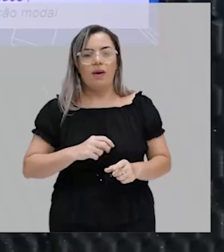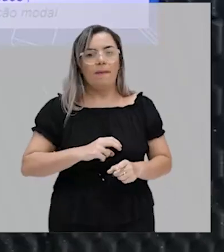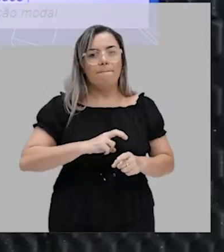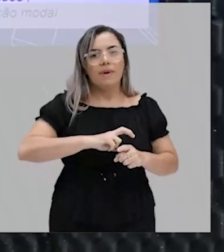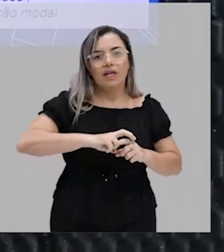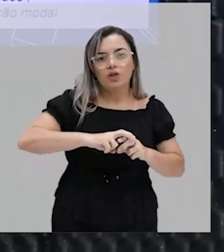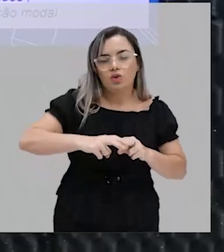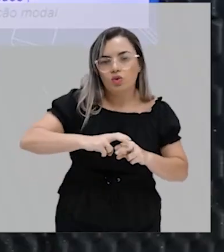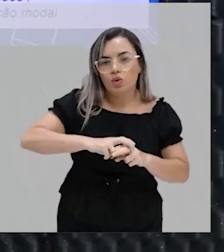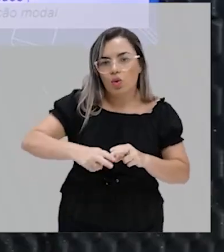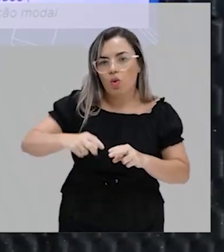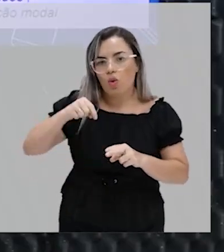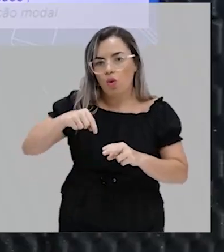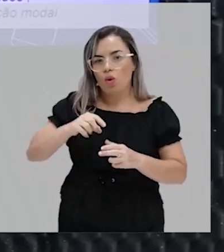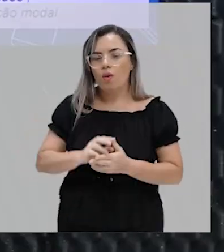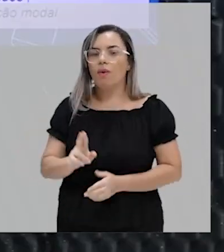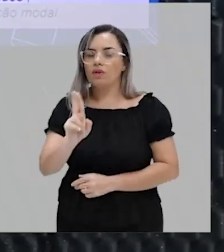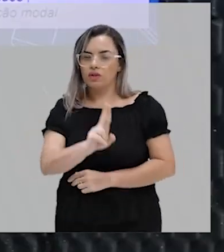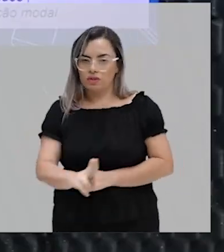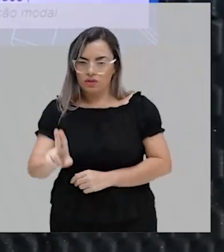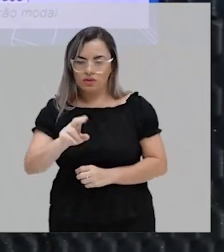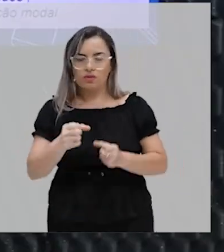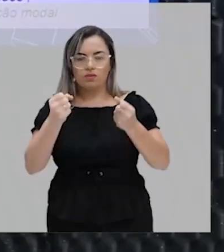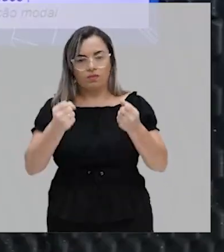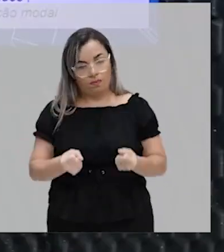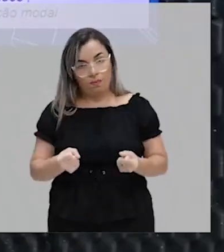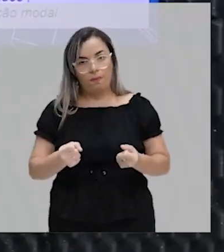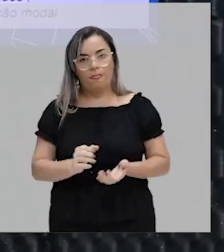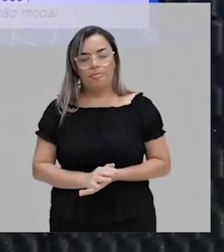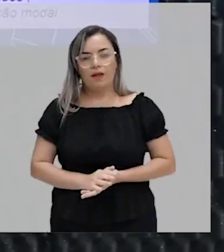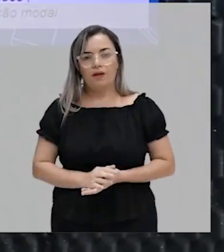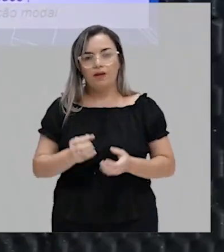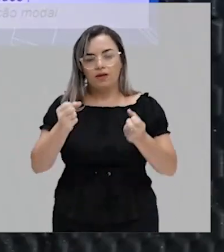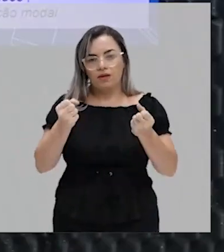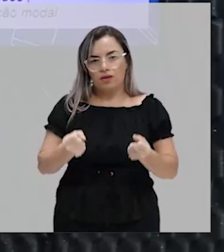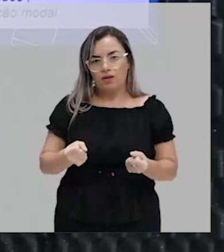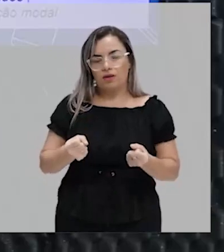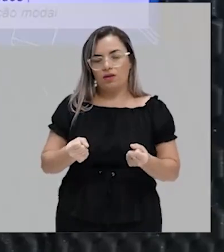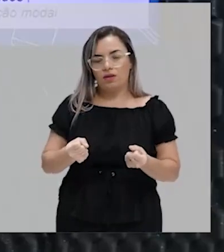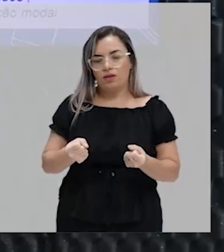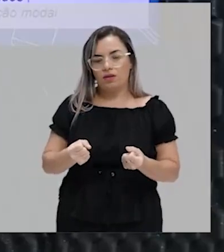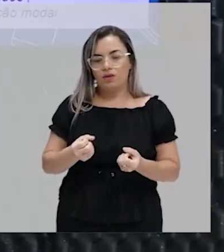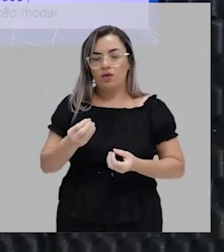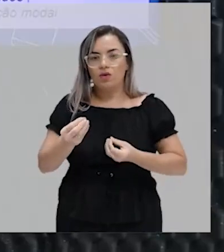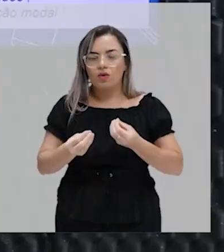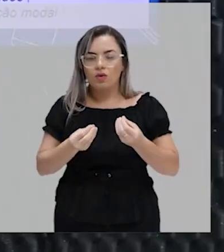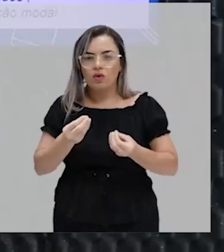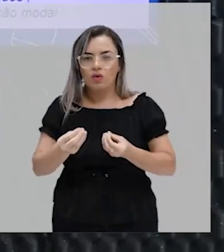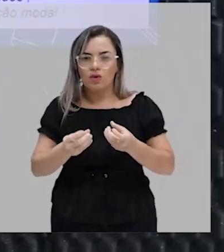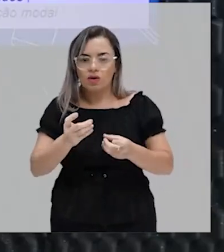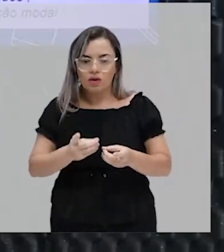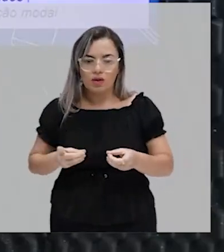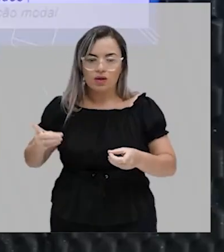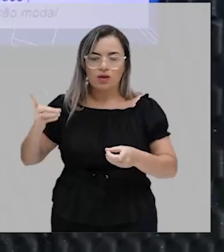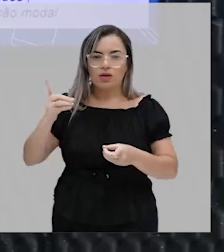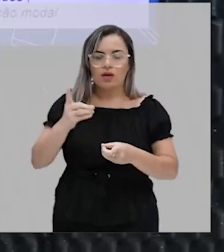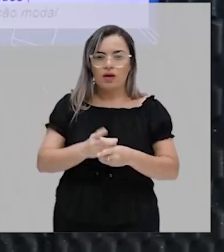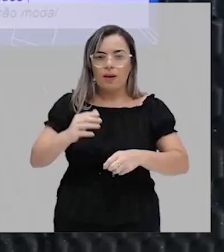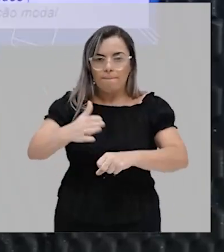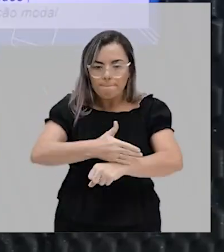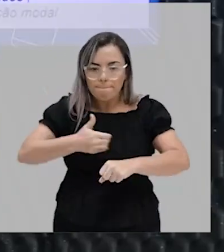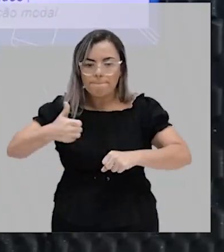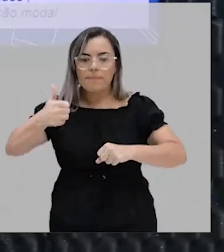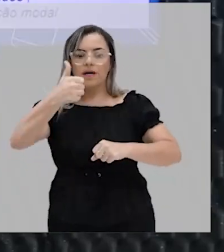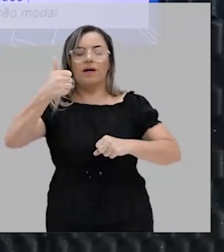cidades, por exemplo, do Brasil, né? Então essa é uma das soluções para essa problemática séria que é a falta de mobilidade urbana,